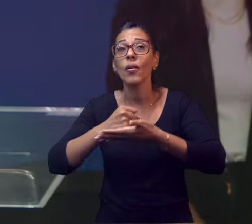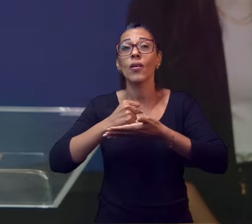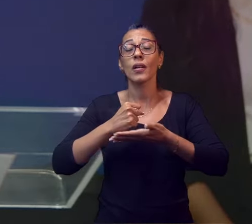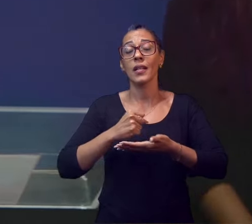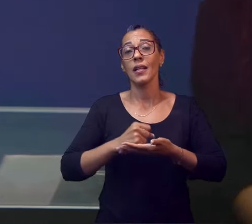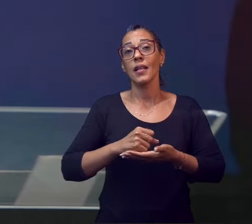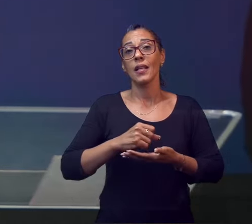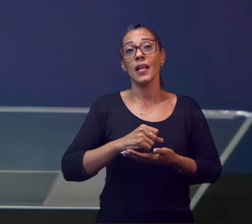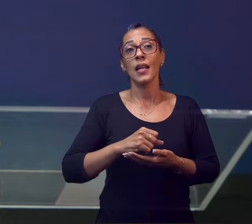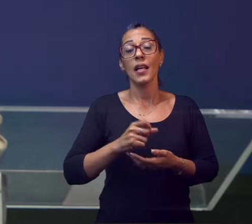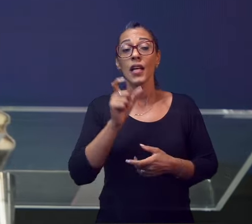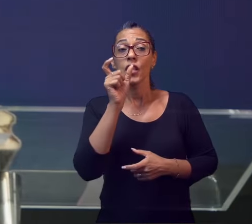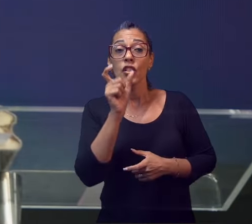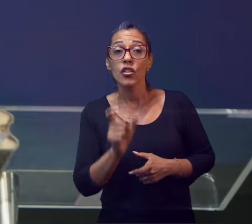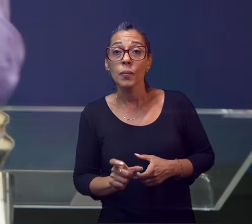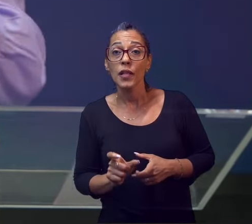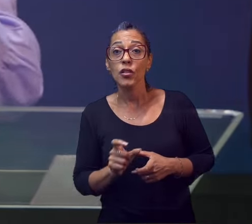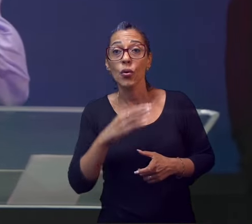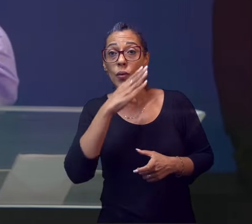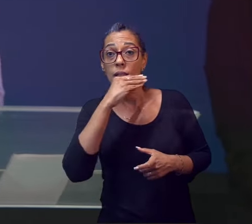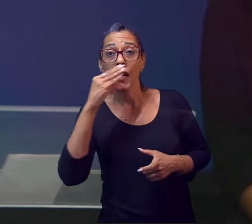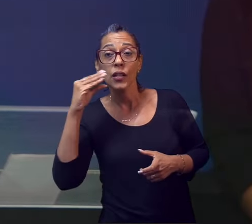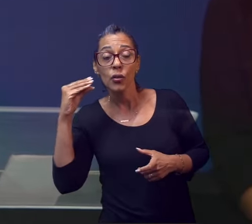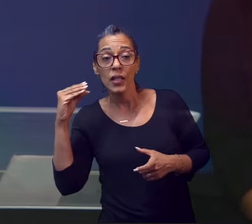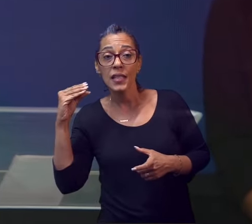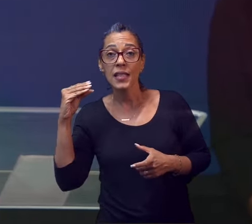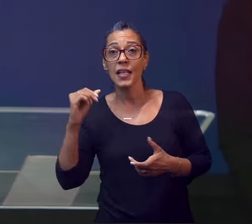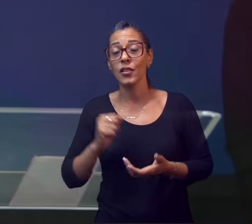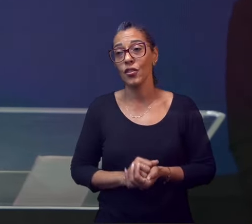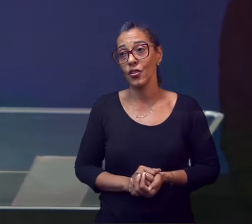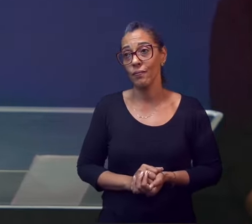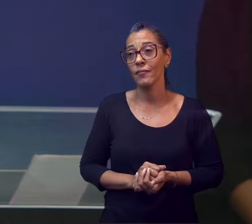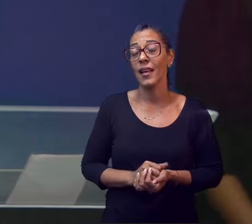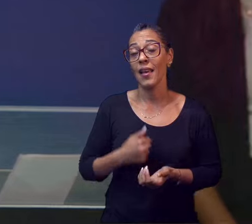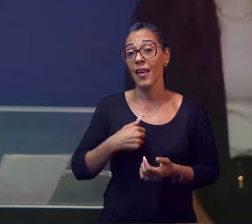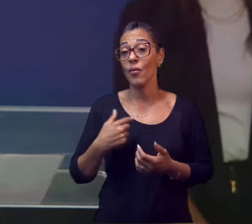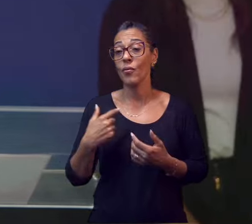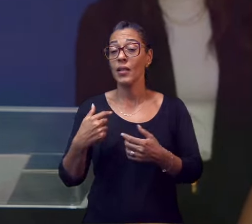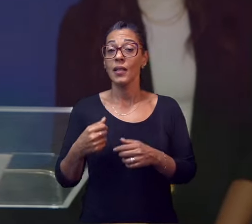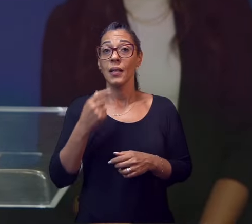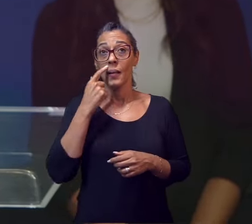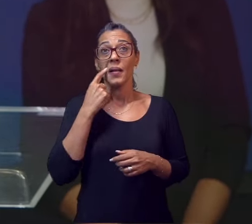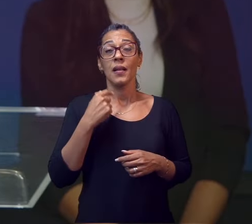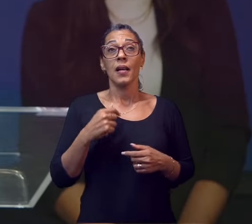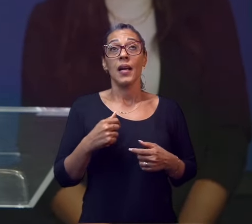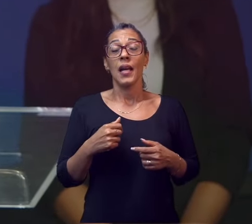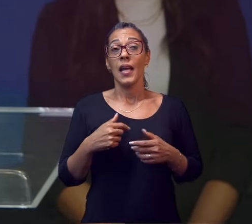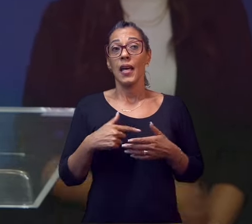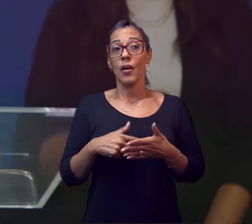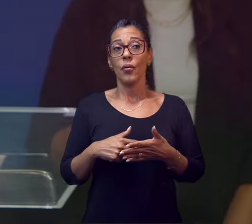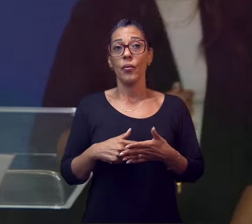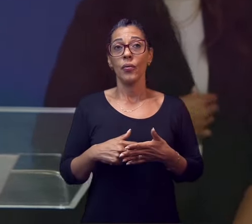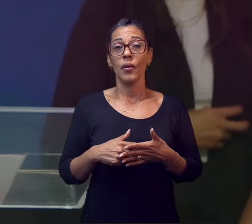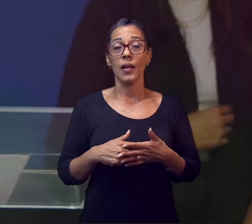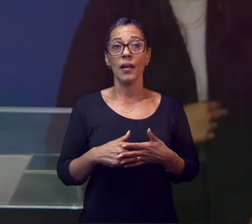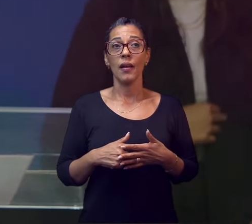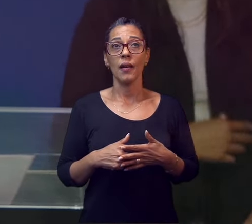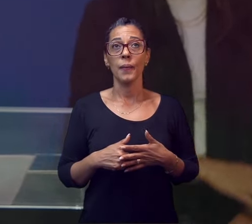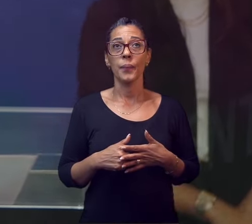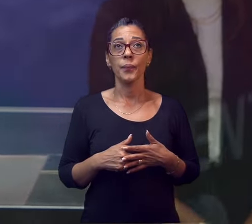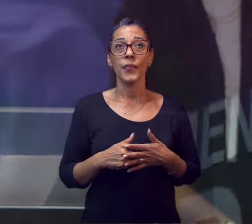escreveu pastora Dani me socorre sou bolsonaroista e o professor